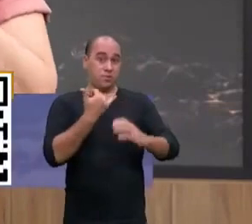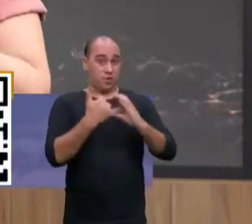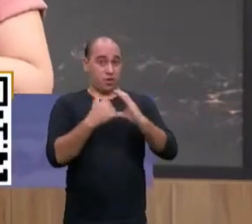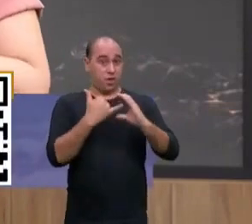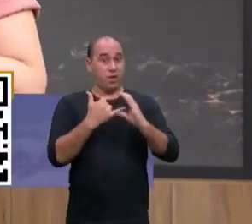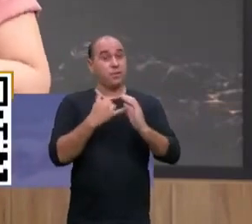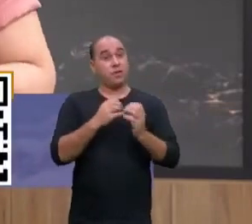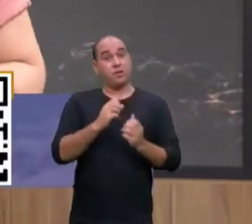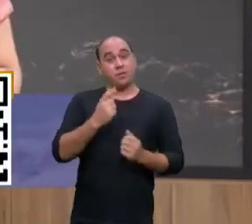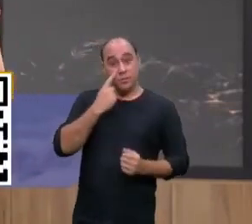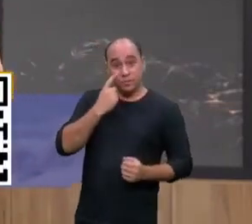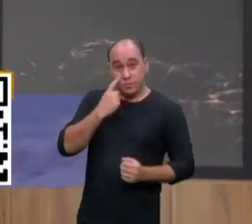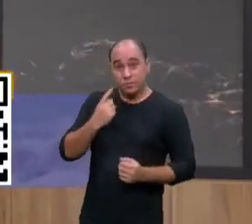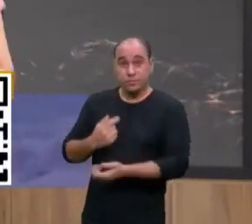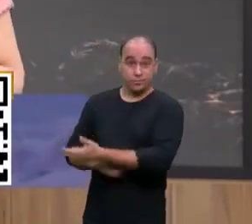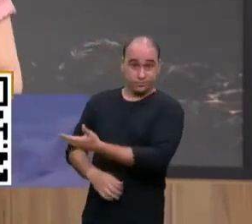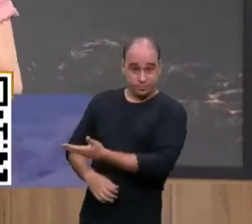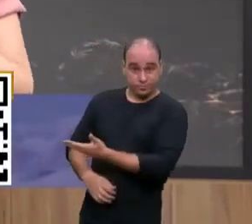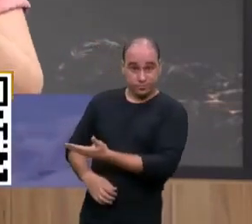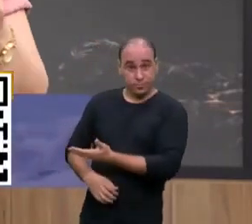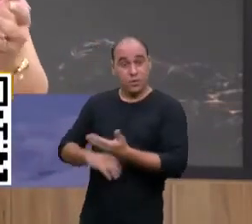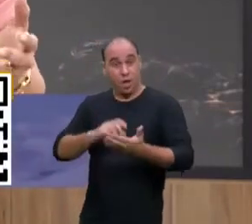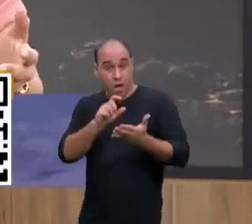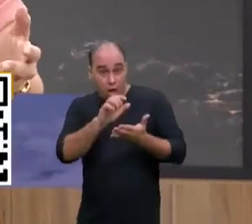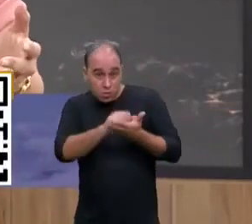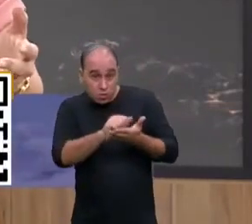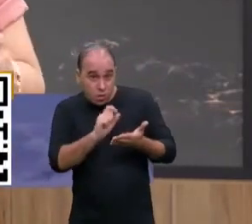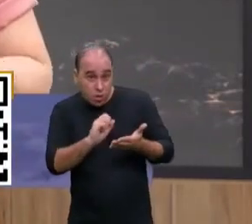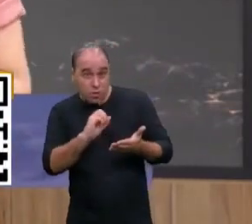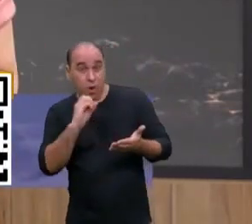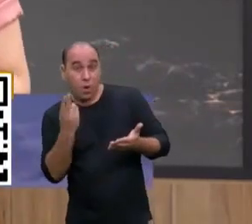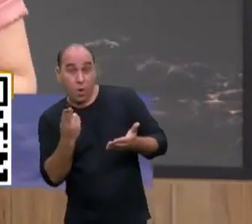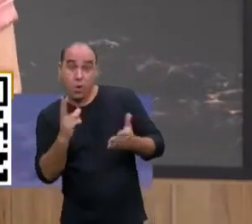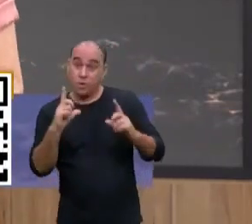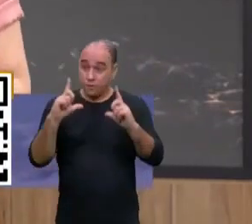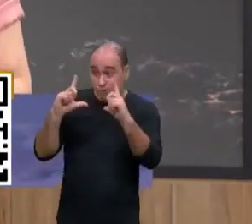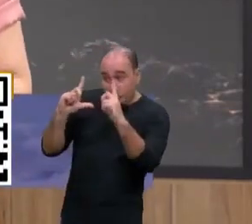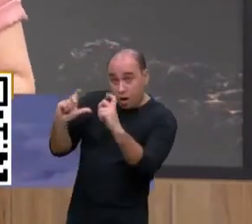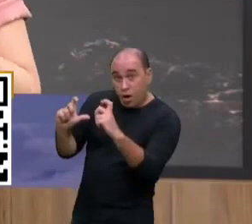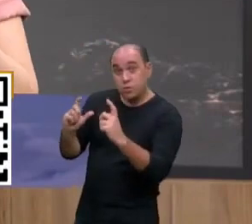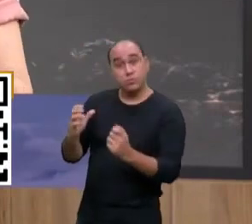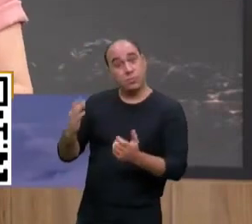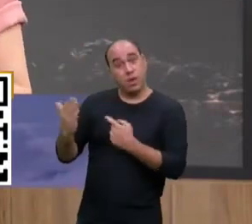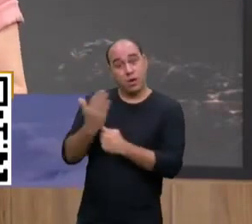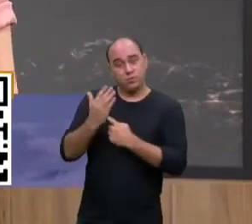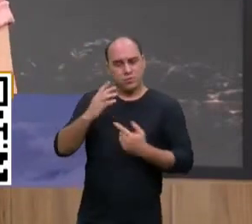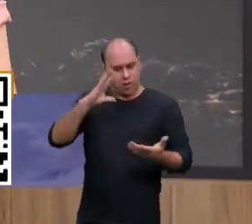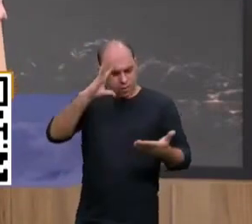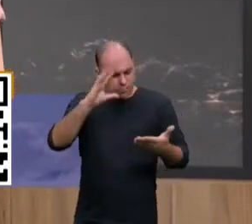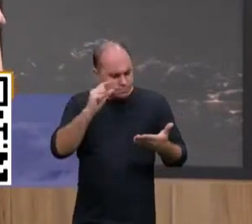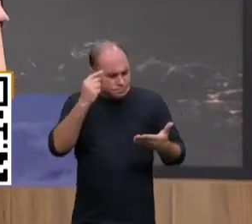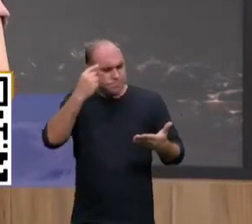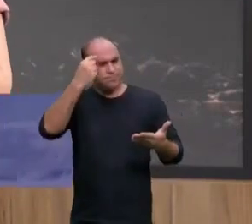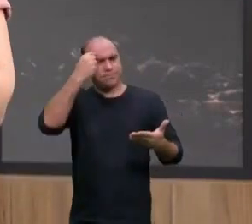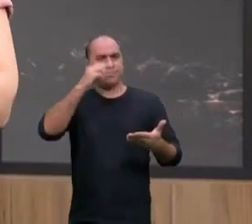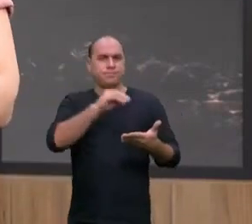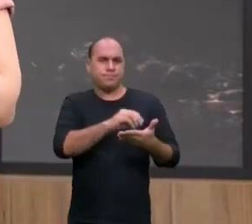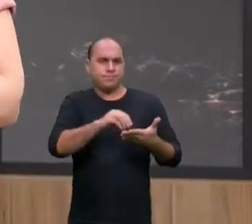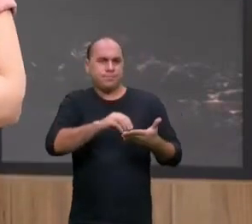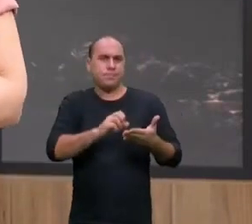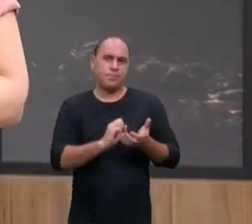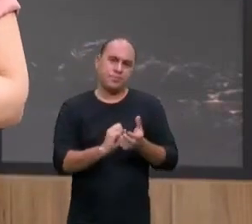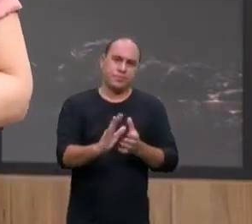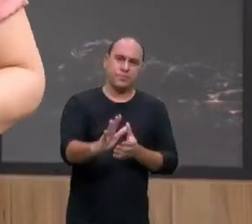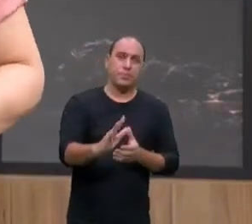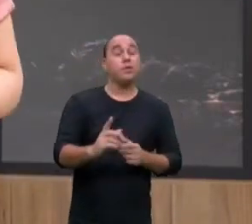WhatsApp nesse número que aparece aí na sua tela a nota ou tira uma foto para ficar mais fácil para você além desse número tem